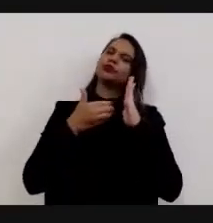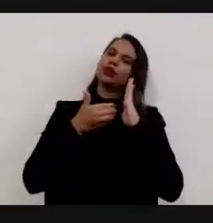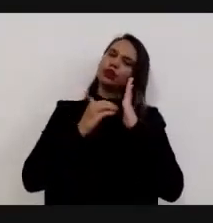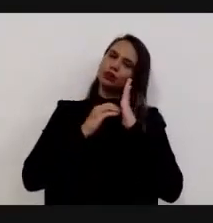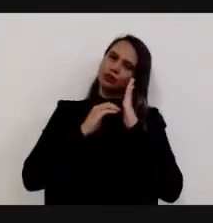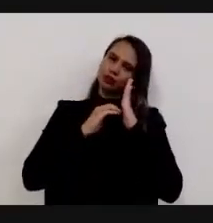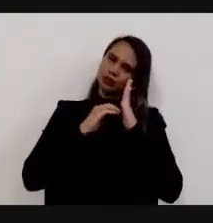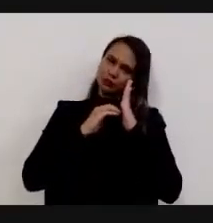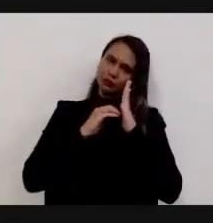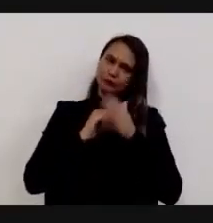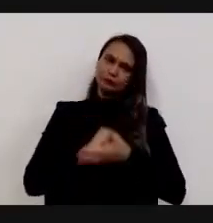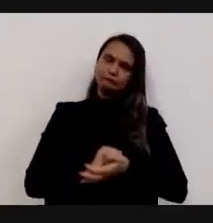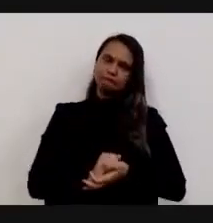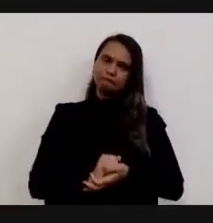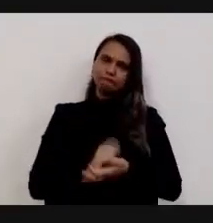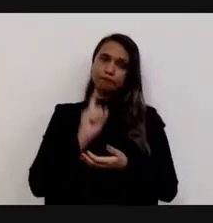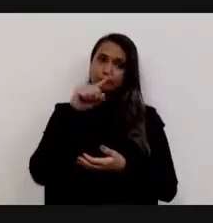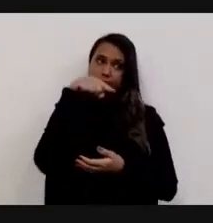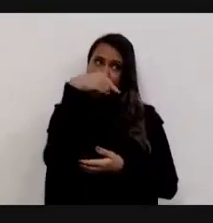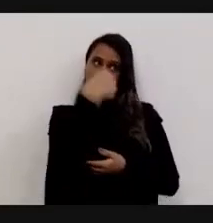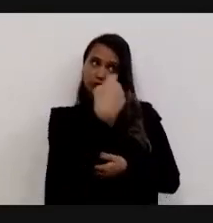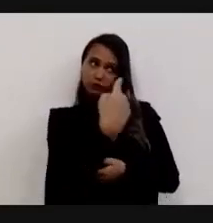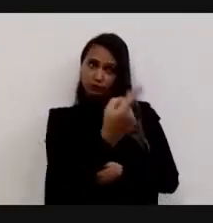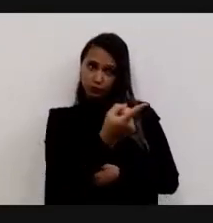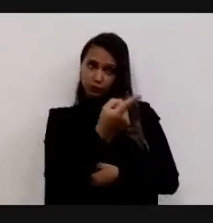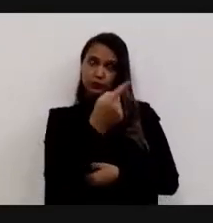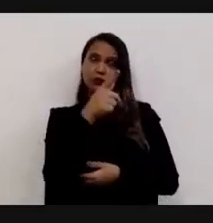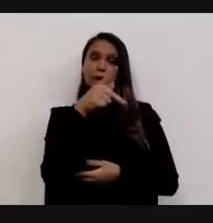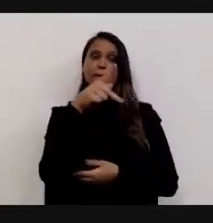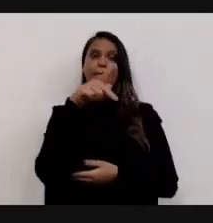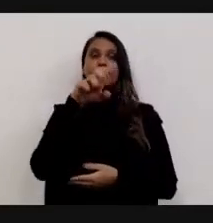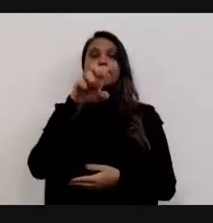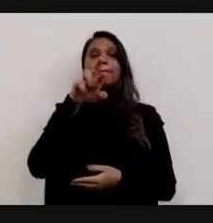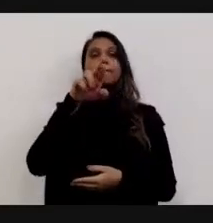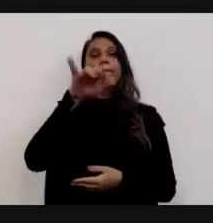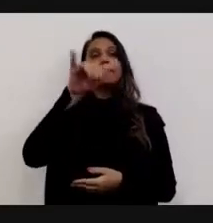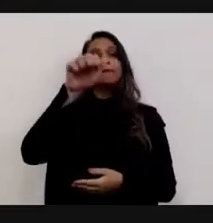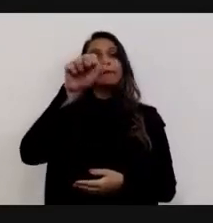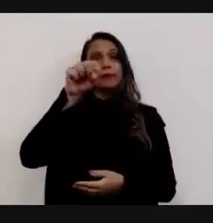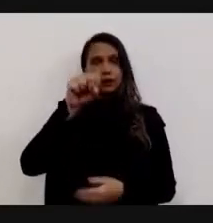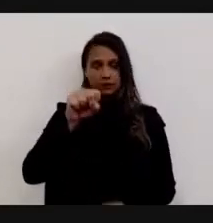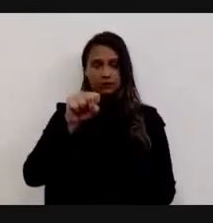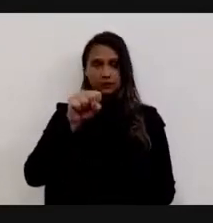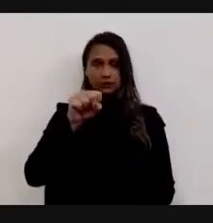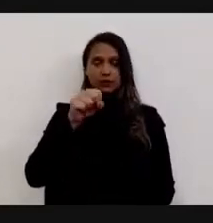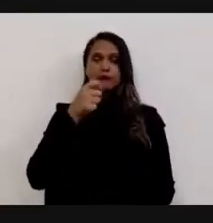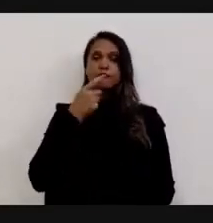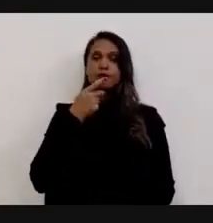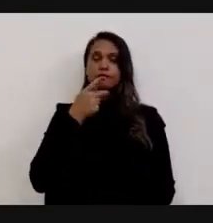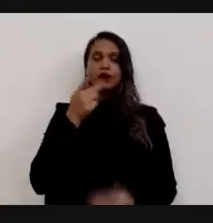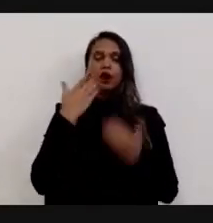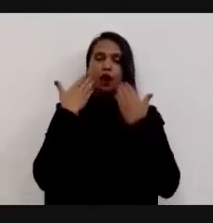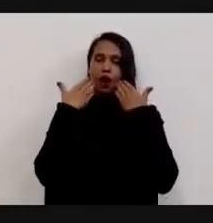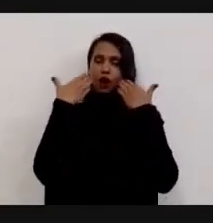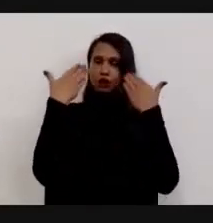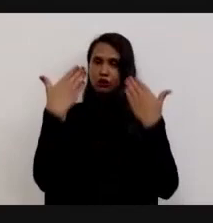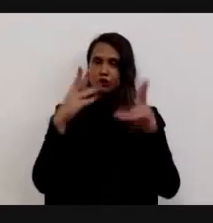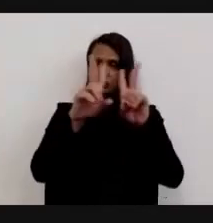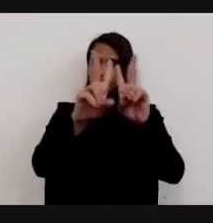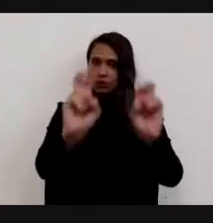Em seguida, o Péricles Regis, aqui presencialmente, conosco, fará a